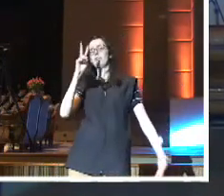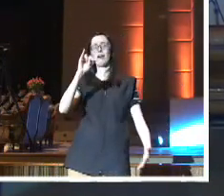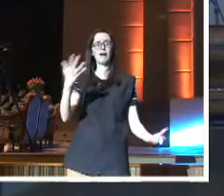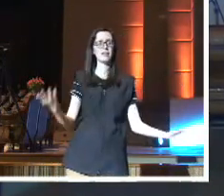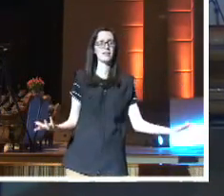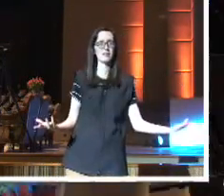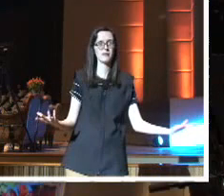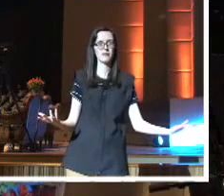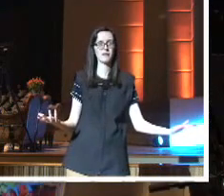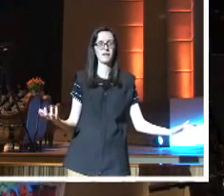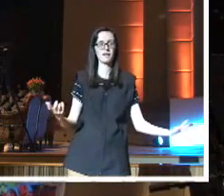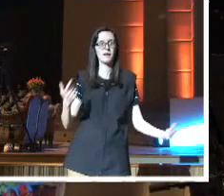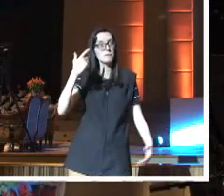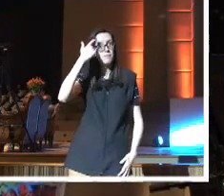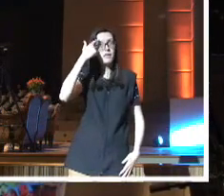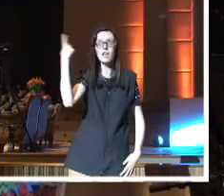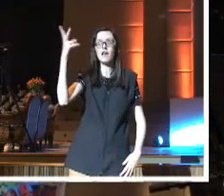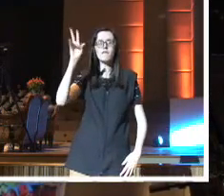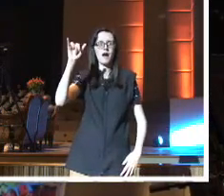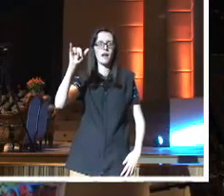de Israel foi morto.